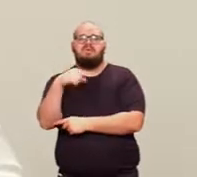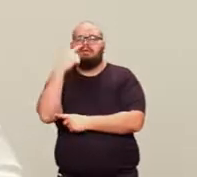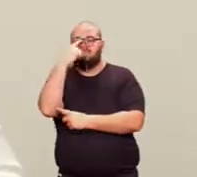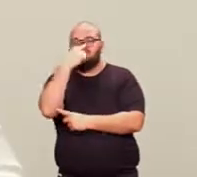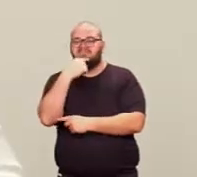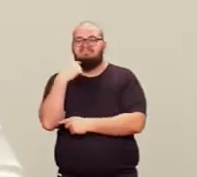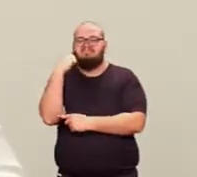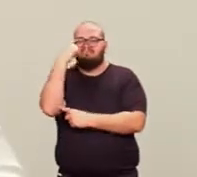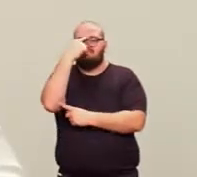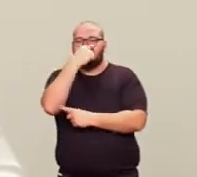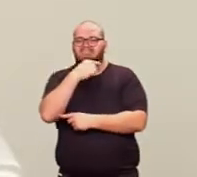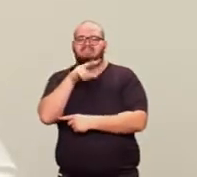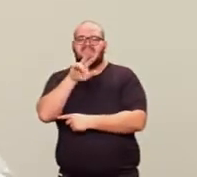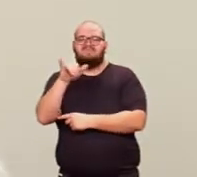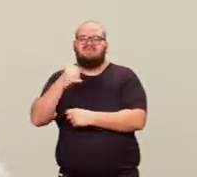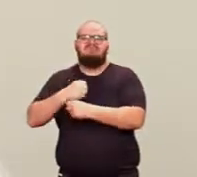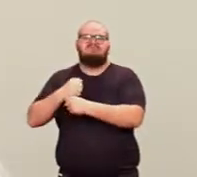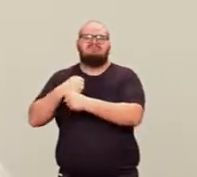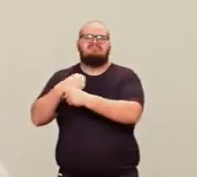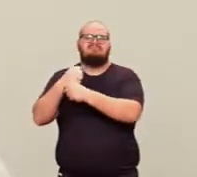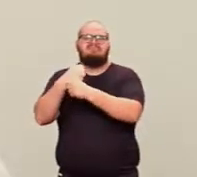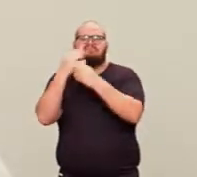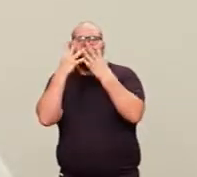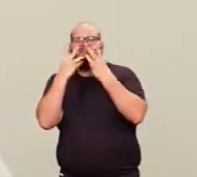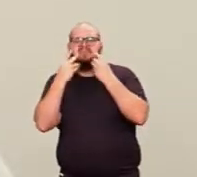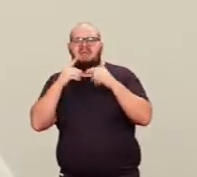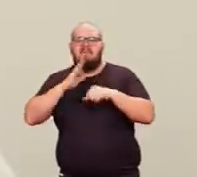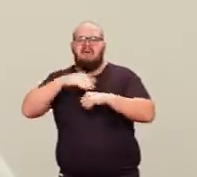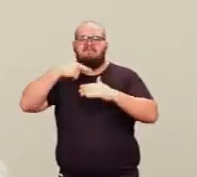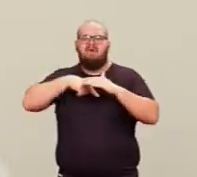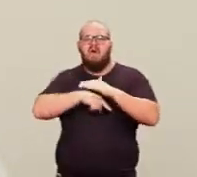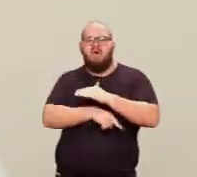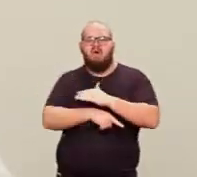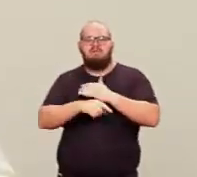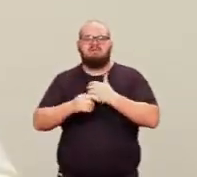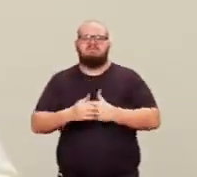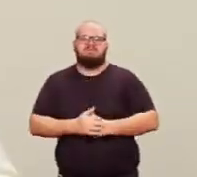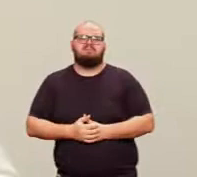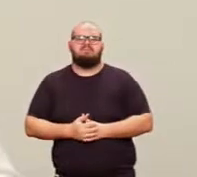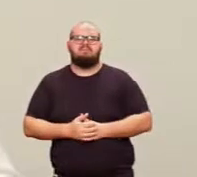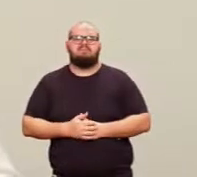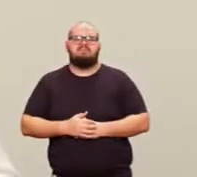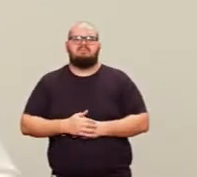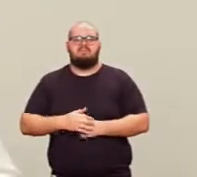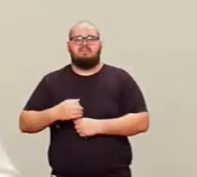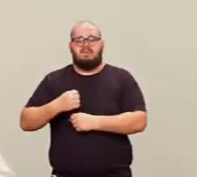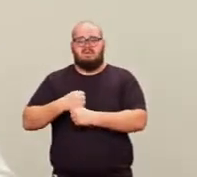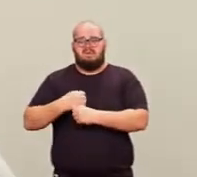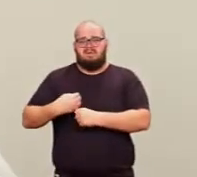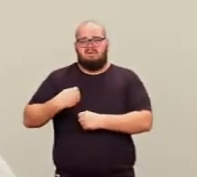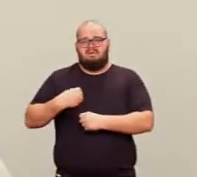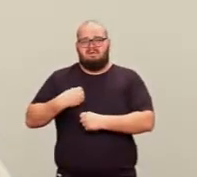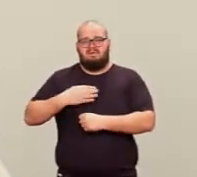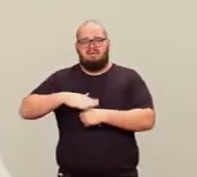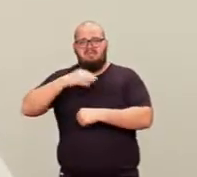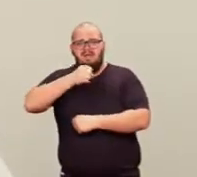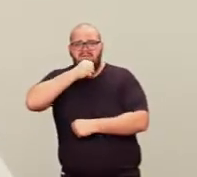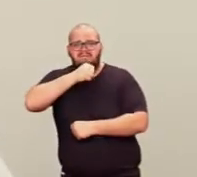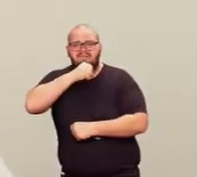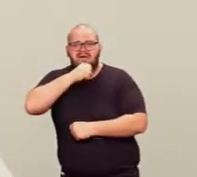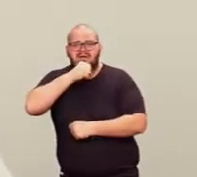esse sulco nasogeniano que, com o passar do tempo, vai ficando mais profundo. Sim, né? Conforme a gente